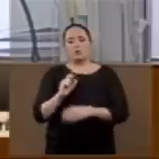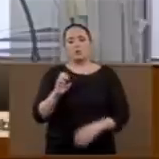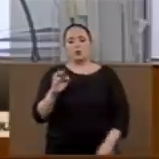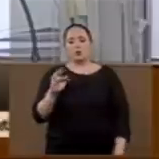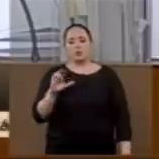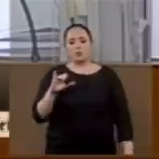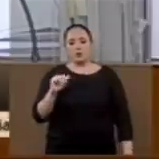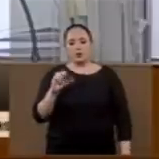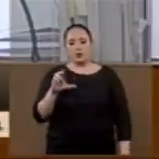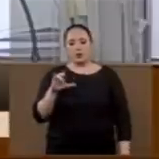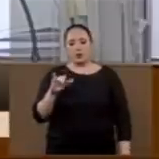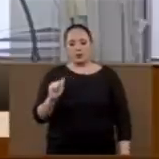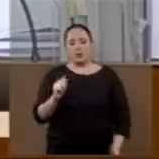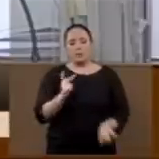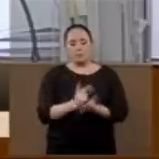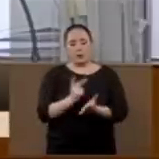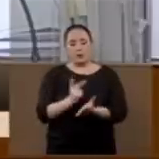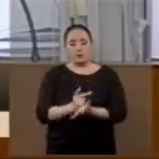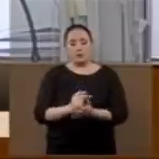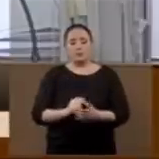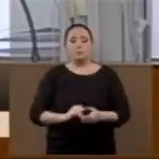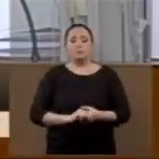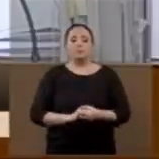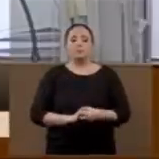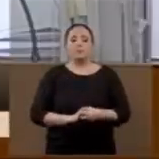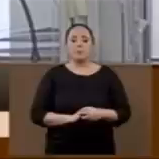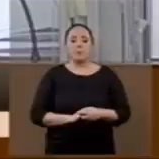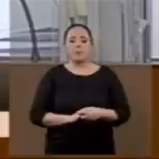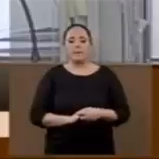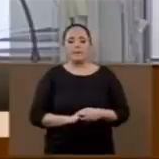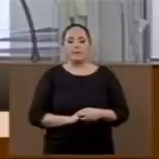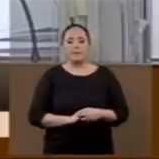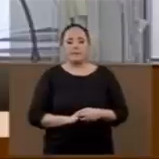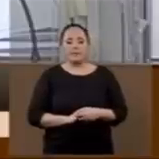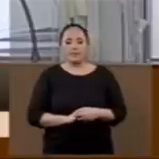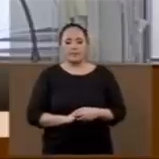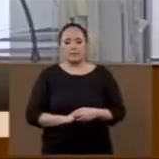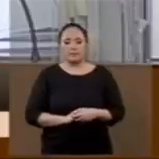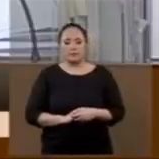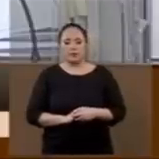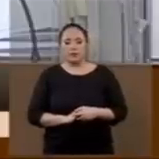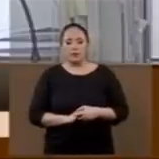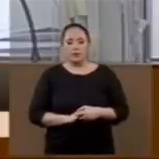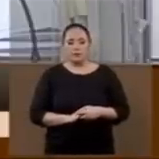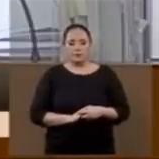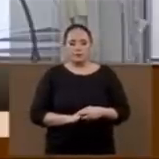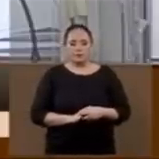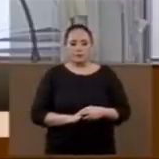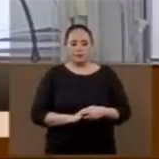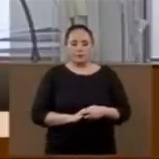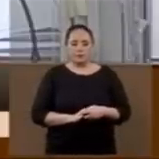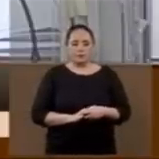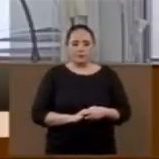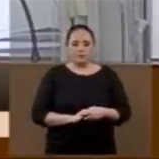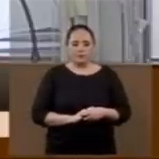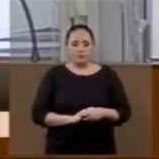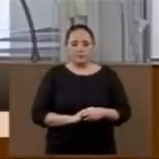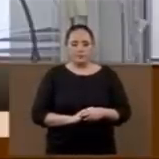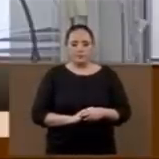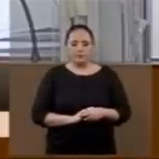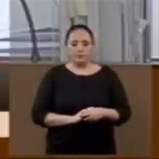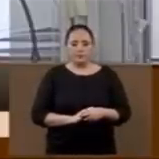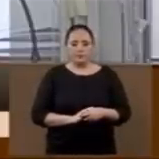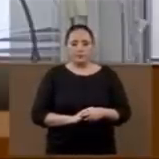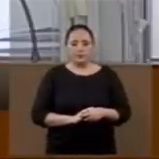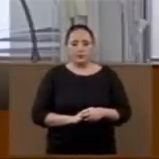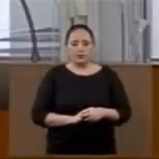eficácia e permanência. Fecho aspas. As manifestações havidas, tanto no recurso extraordinário, sobre o